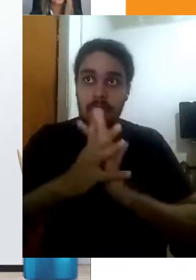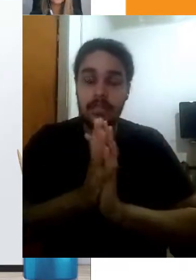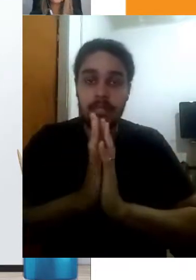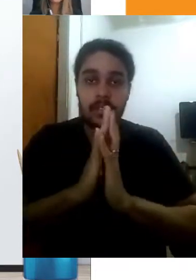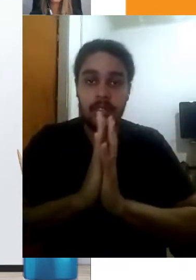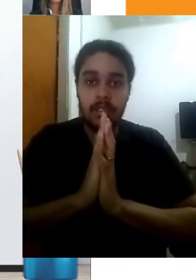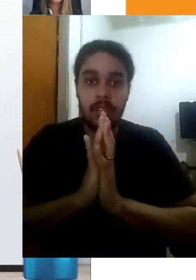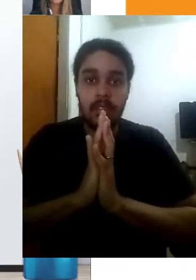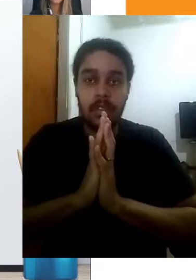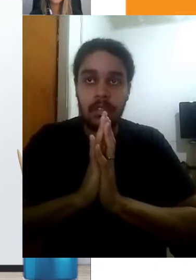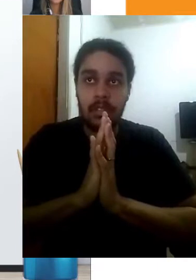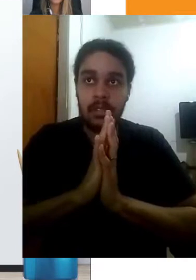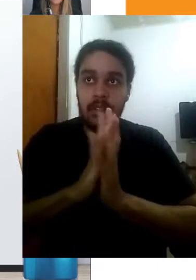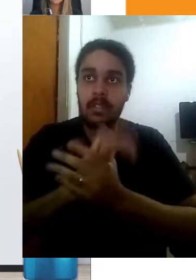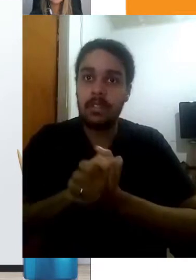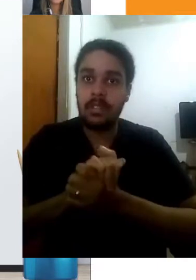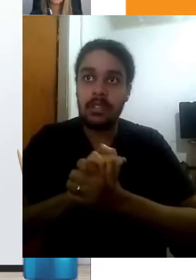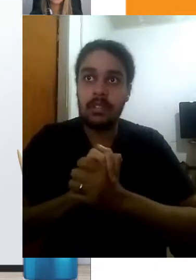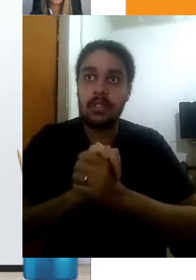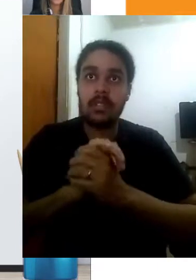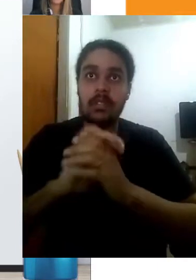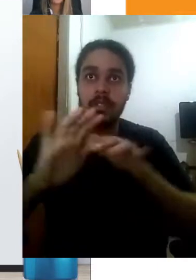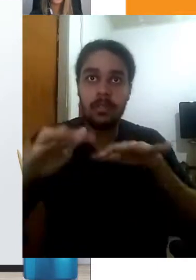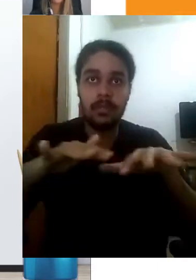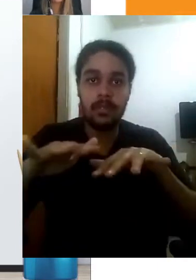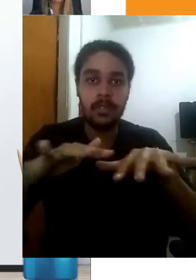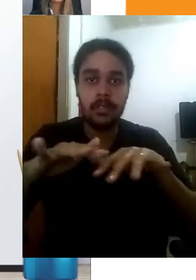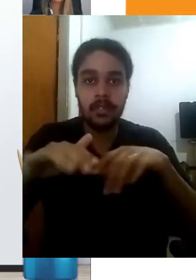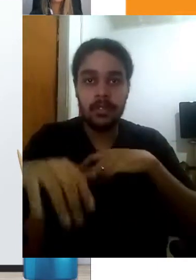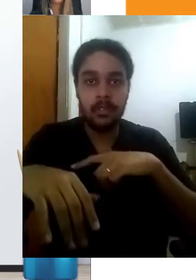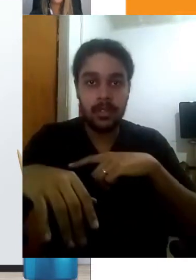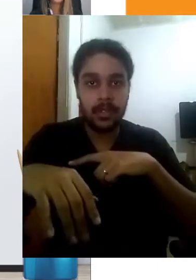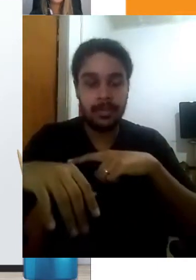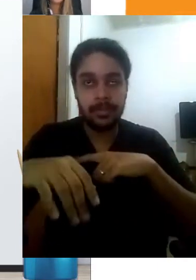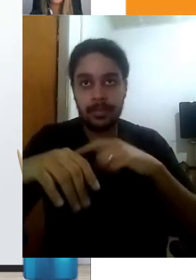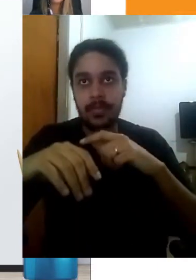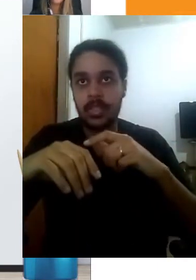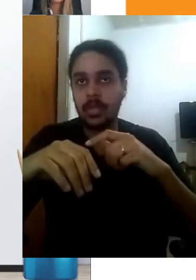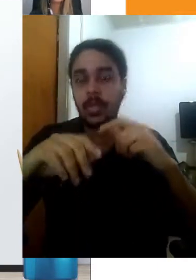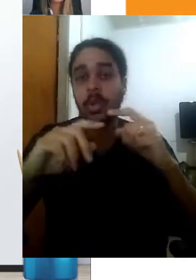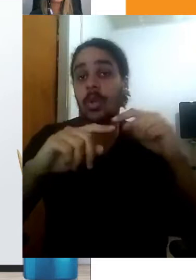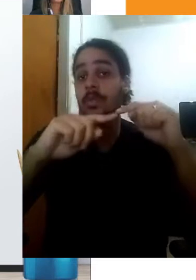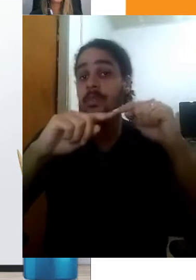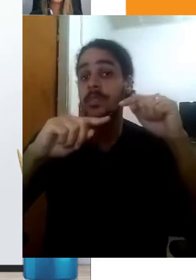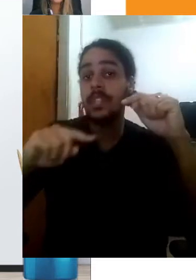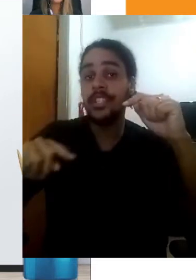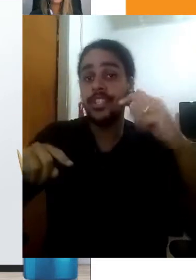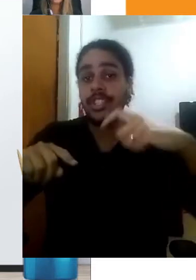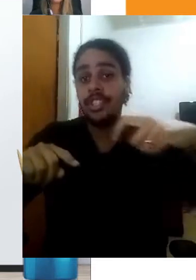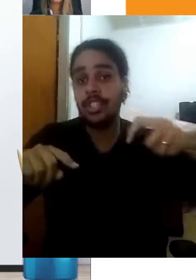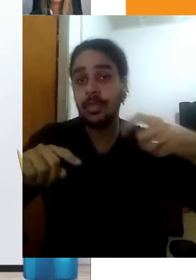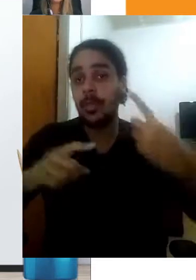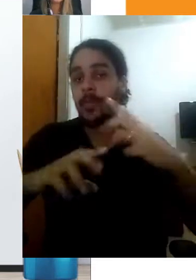aplicando a segunda lei de Newton, que força resultante é igual a massa vezes aceleração, o movimento se encontra na direção